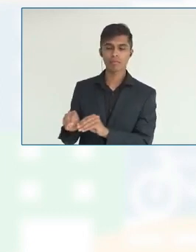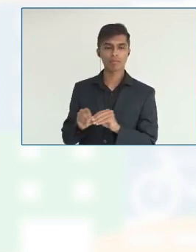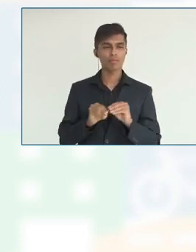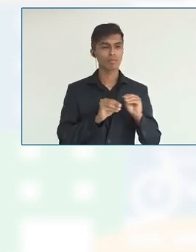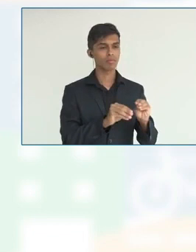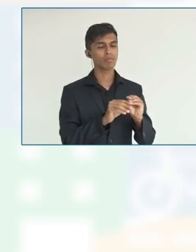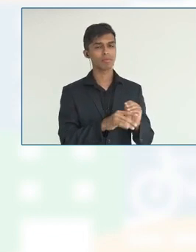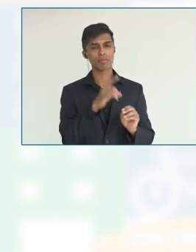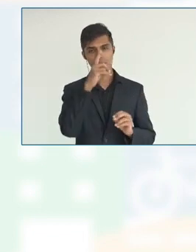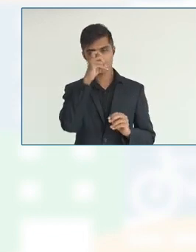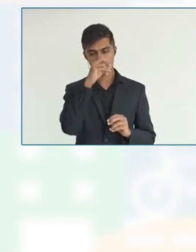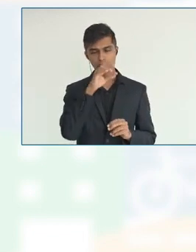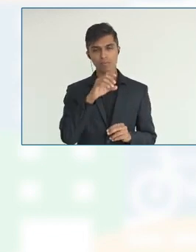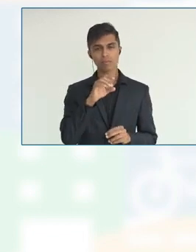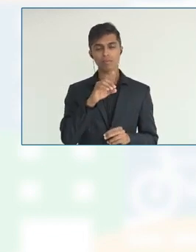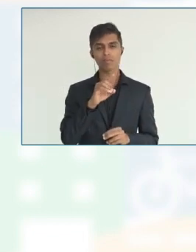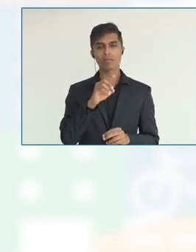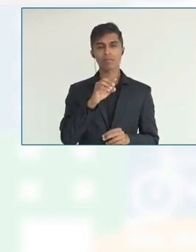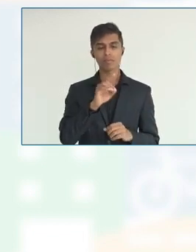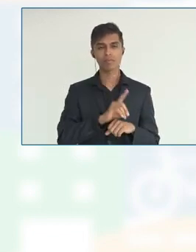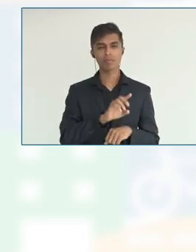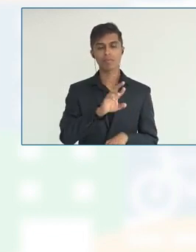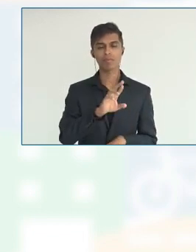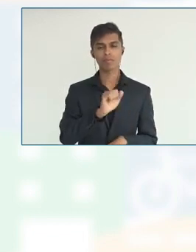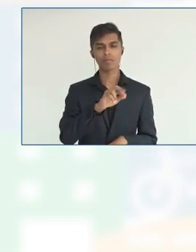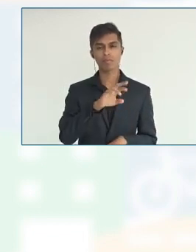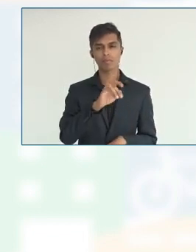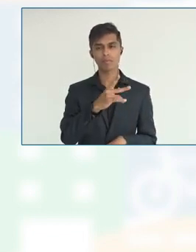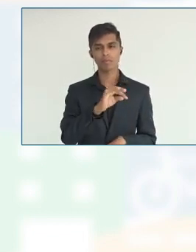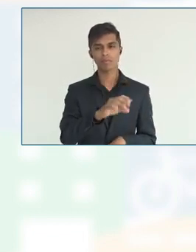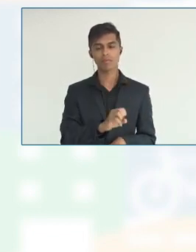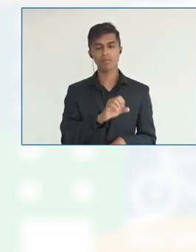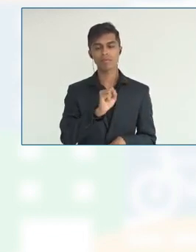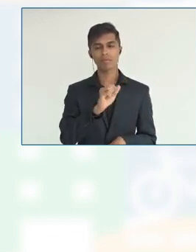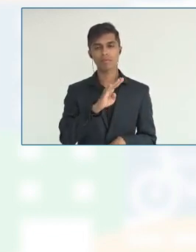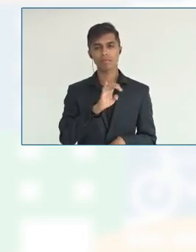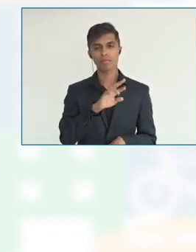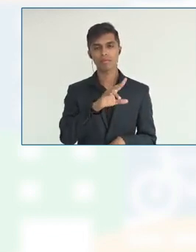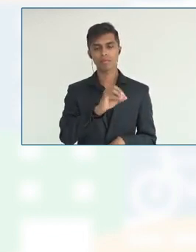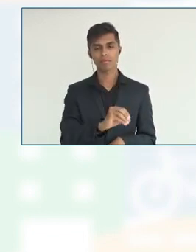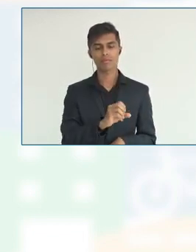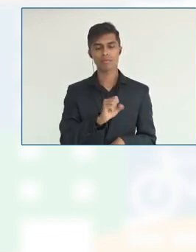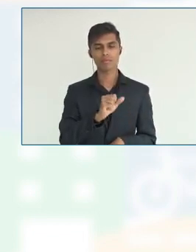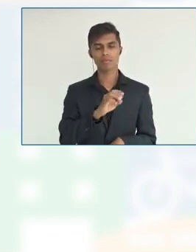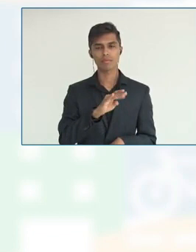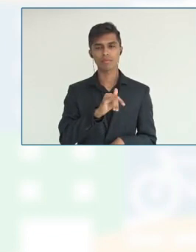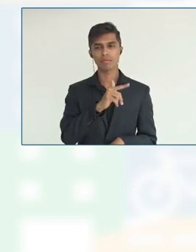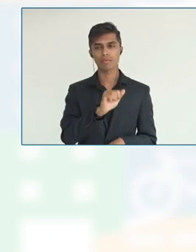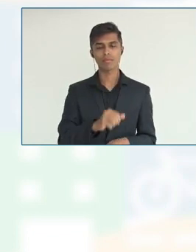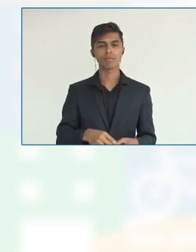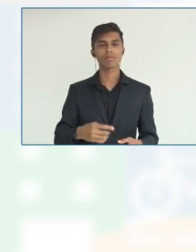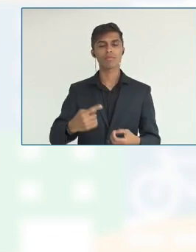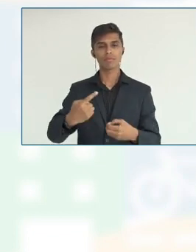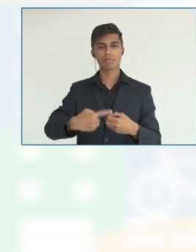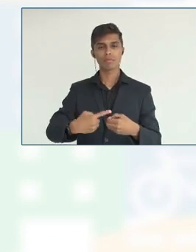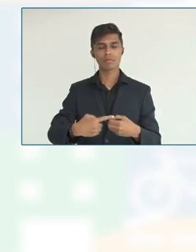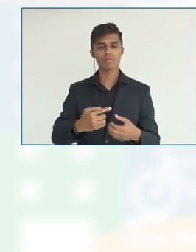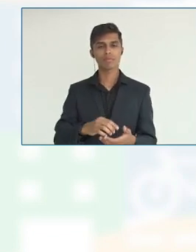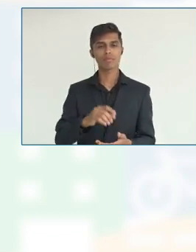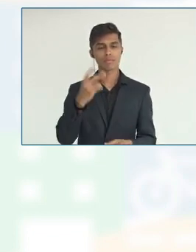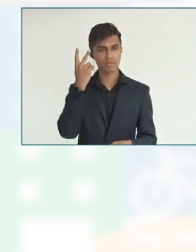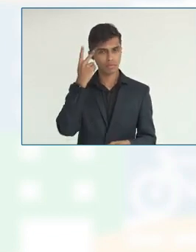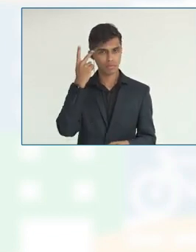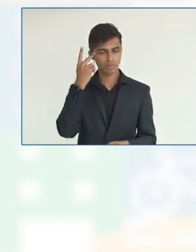Municipal Dr. Arthur Ribeiro de Saboia, uma unidade hospitalar que fica situado lá no bairro do Jabaquara, na zona sul de São